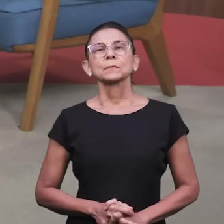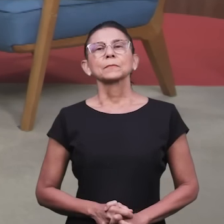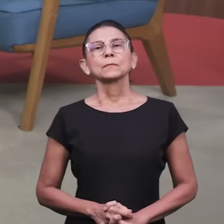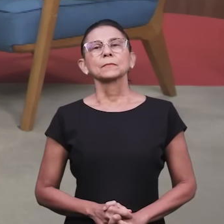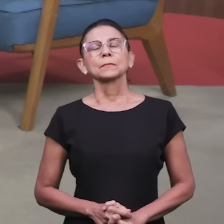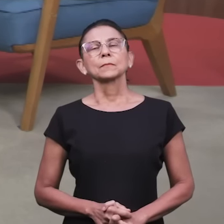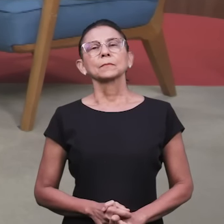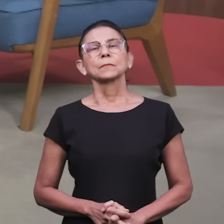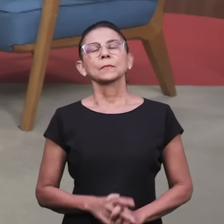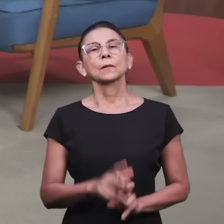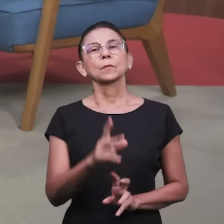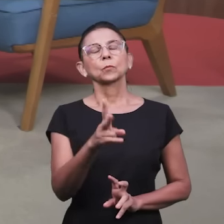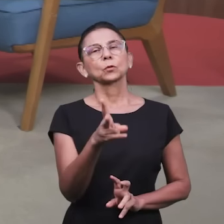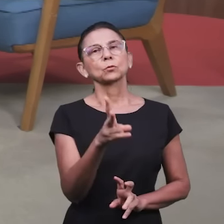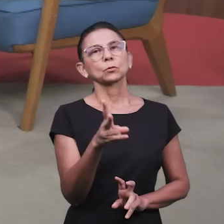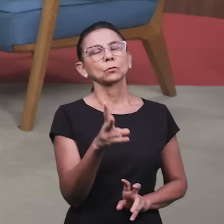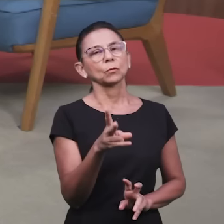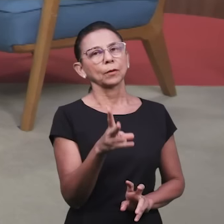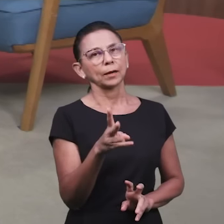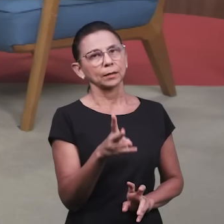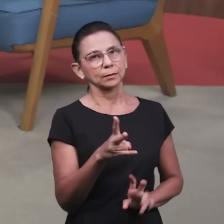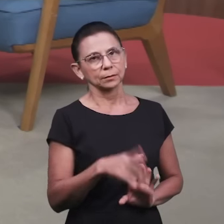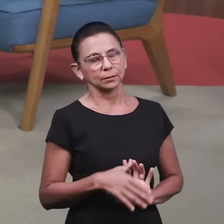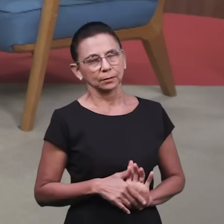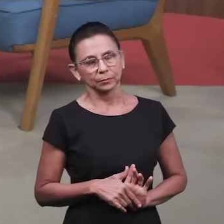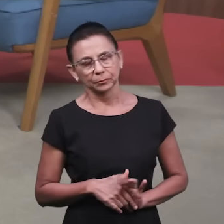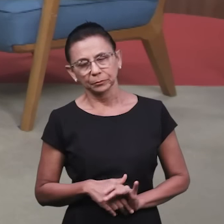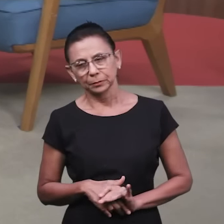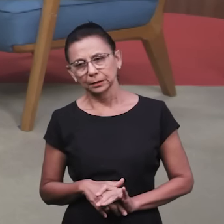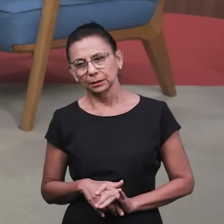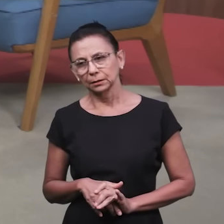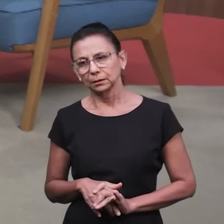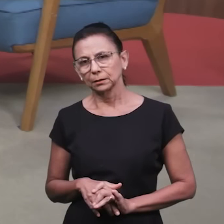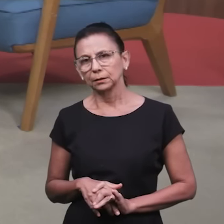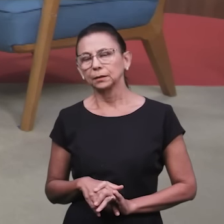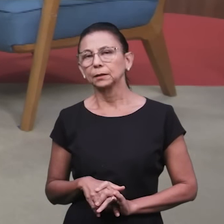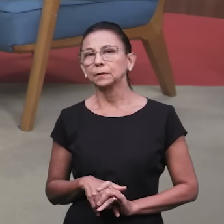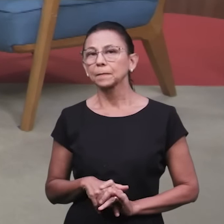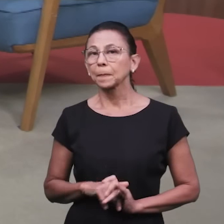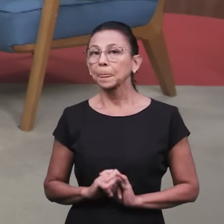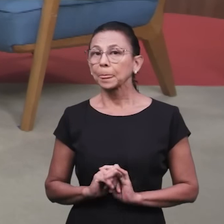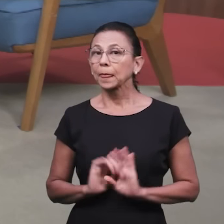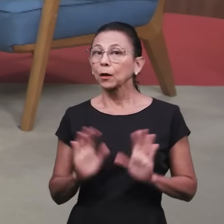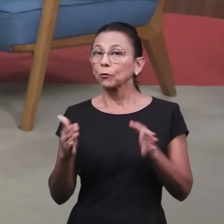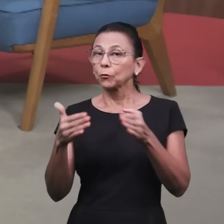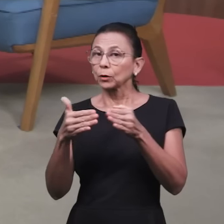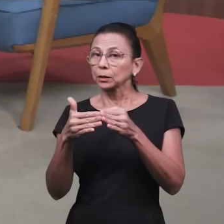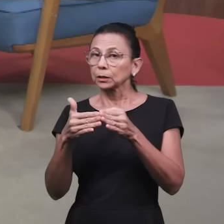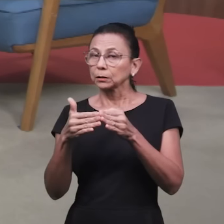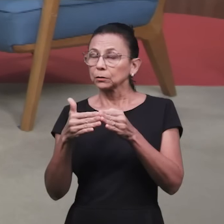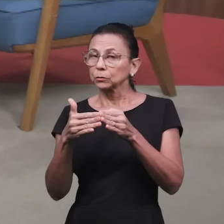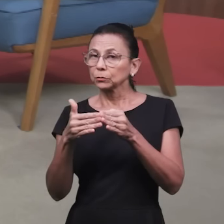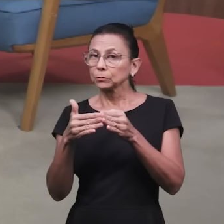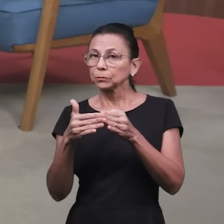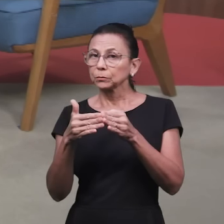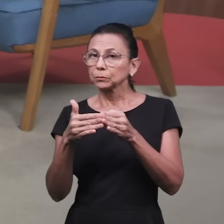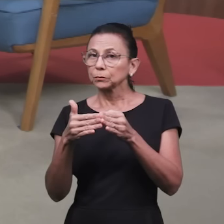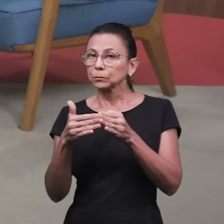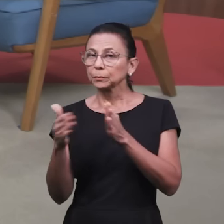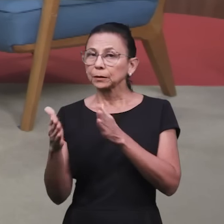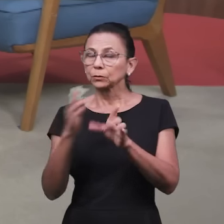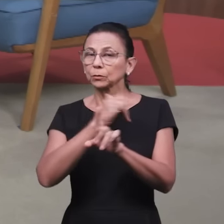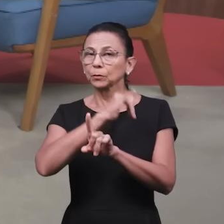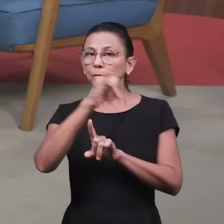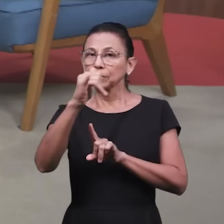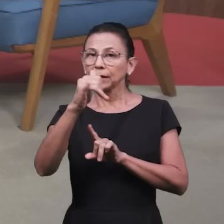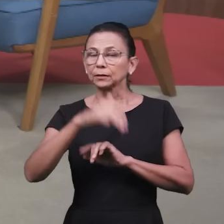e sempre chamando a atenção para esse momento profético pós-arrebatamento da